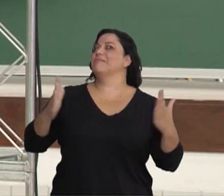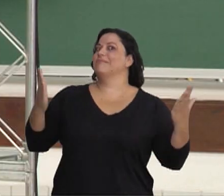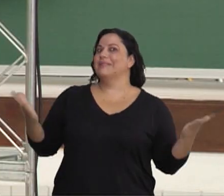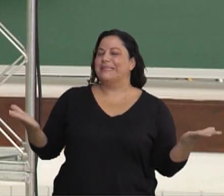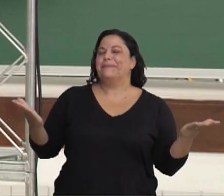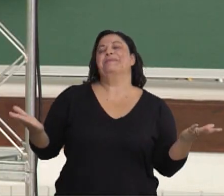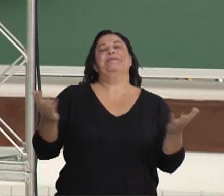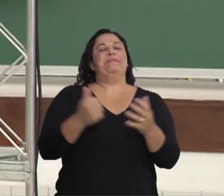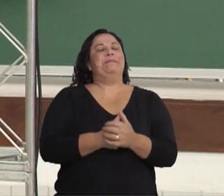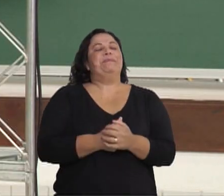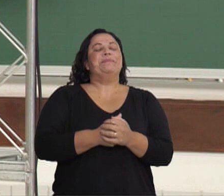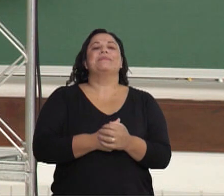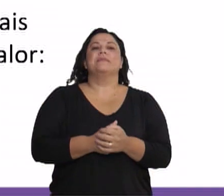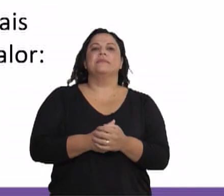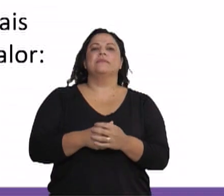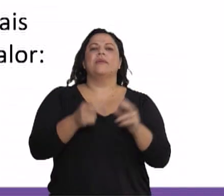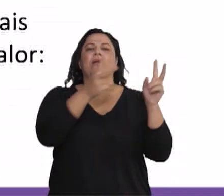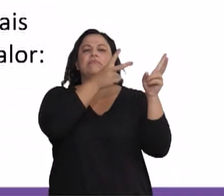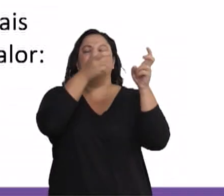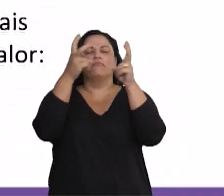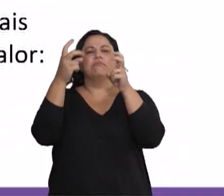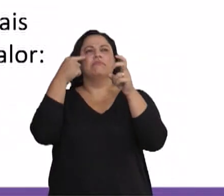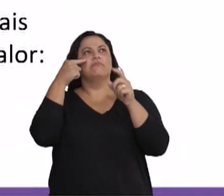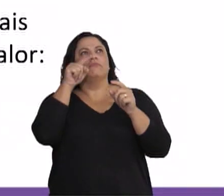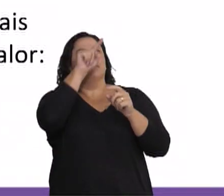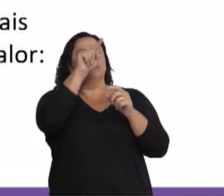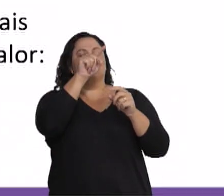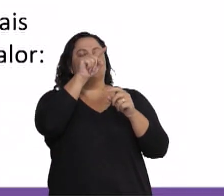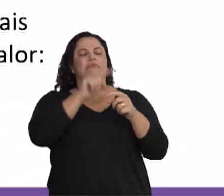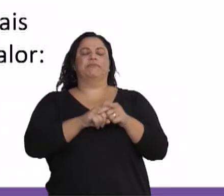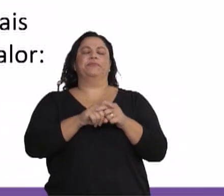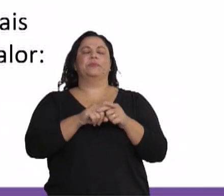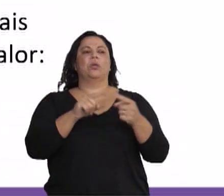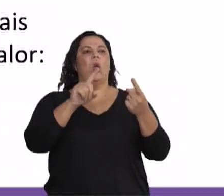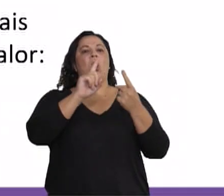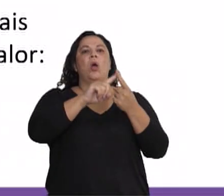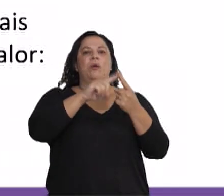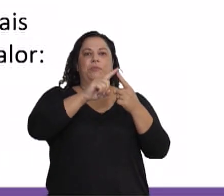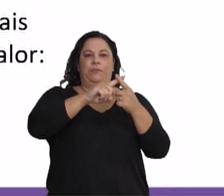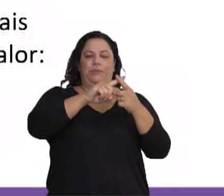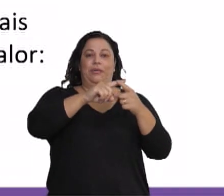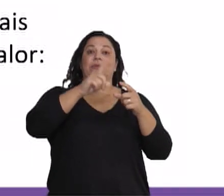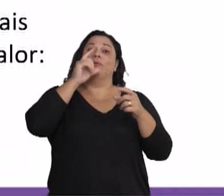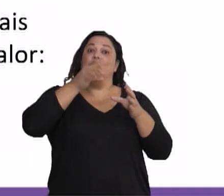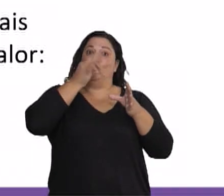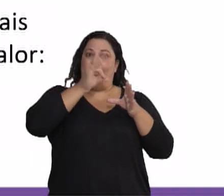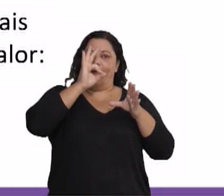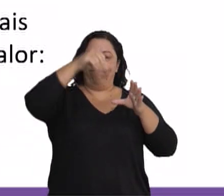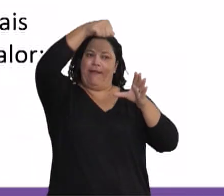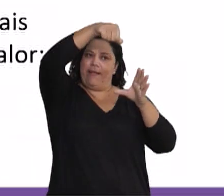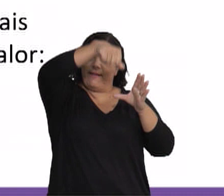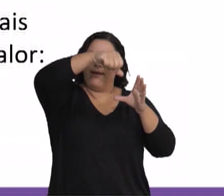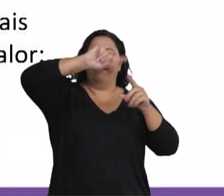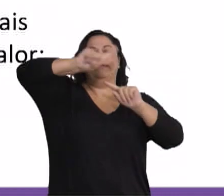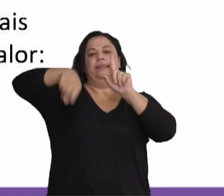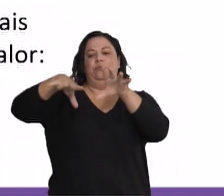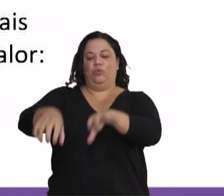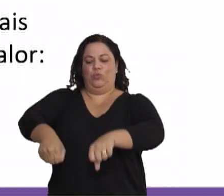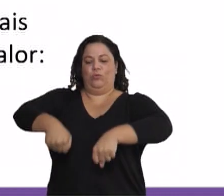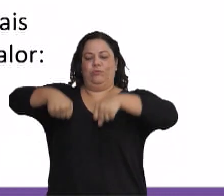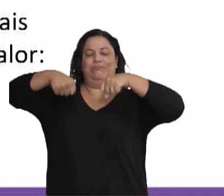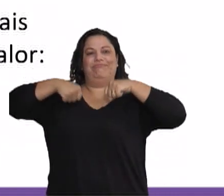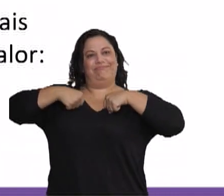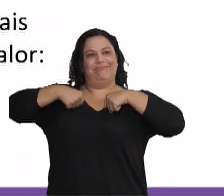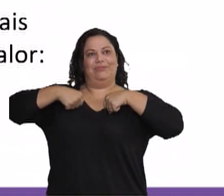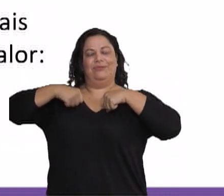Vamos lá então, pessoal. Analise os objetos a seguir. Então, o primeiro temos uma garrafa térmica, o segundo temos um cobertor e o terceiro temos ali uma chaleira.